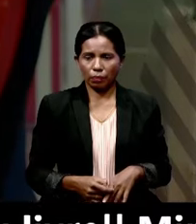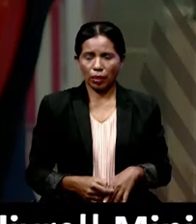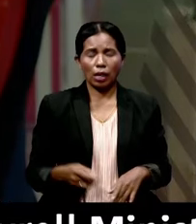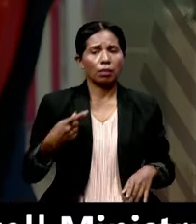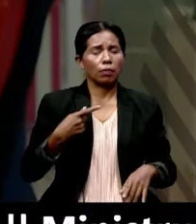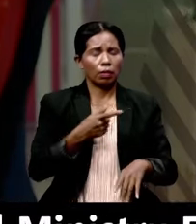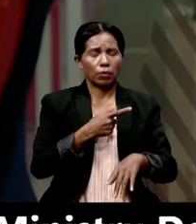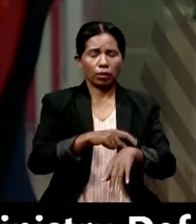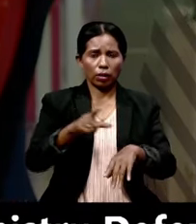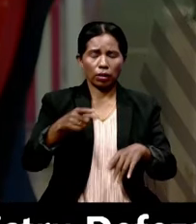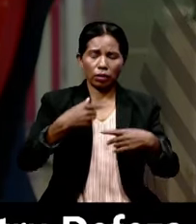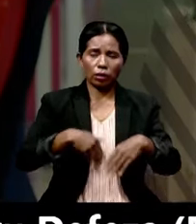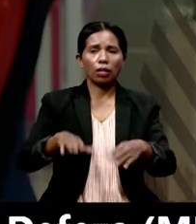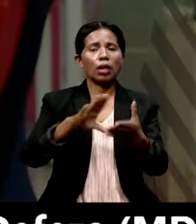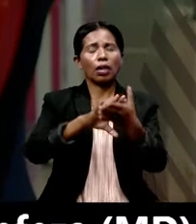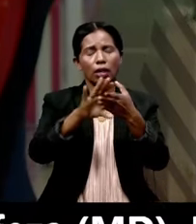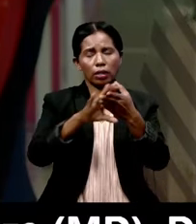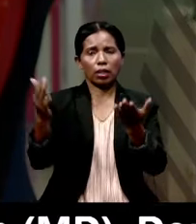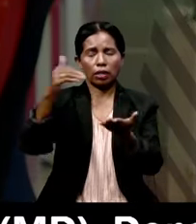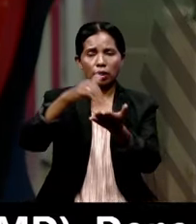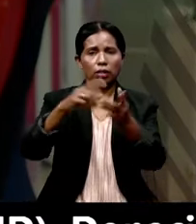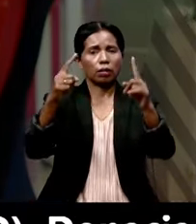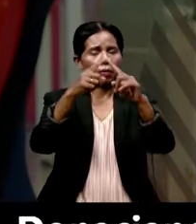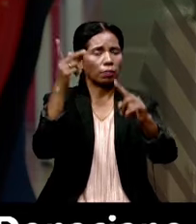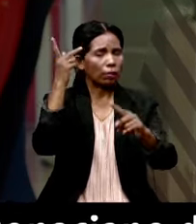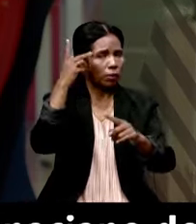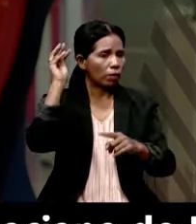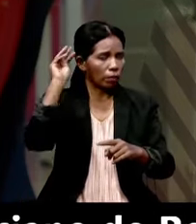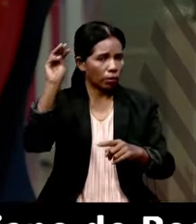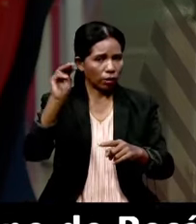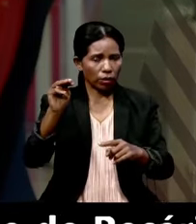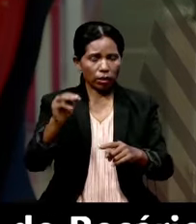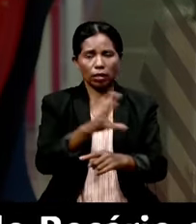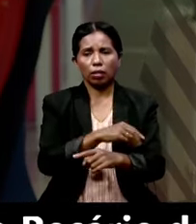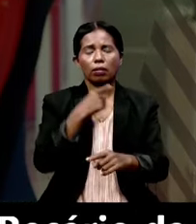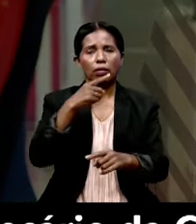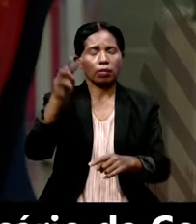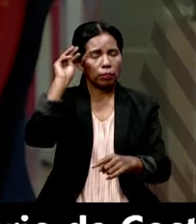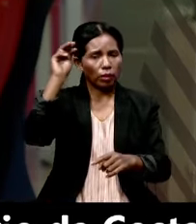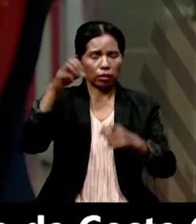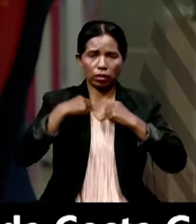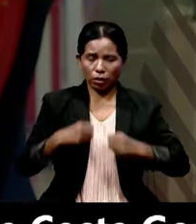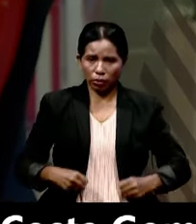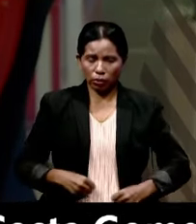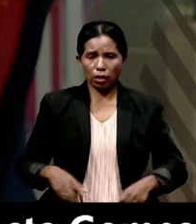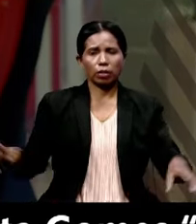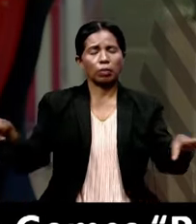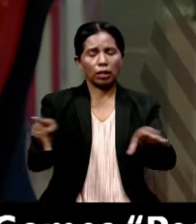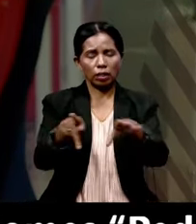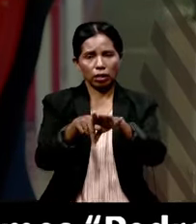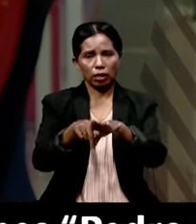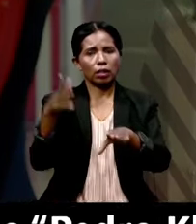Parlamento Nacional se haruka carta da lei de tamba primeiro-ministro ato autoriza ministra Saúde marca presença